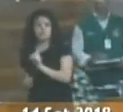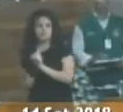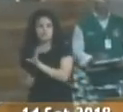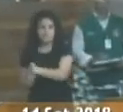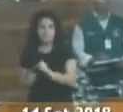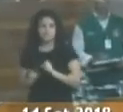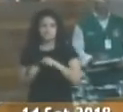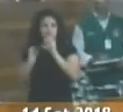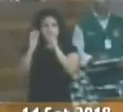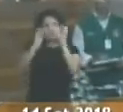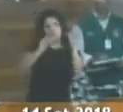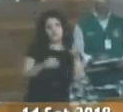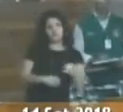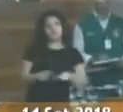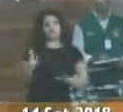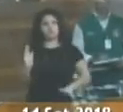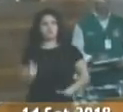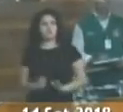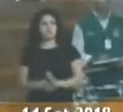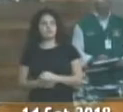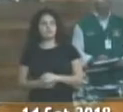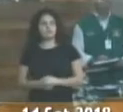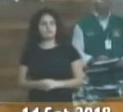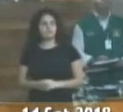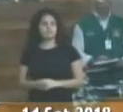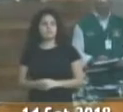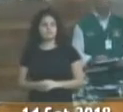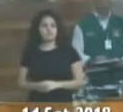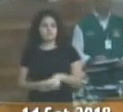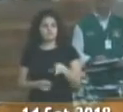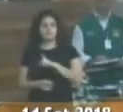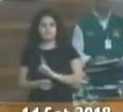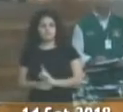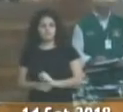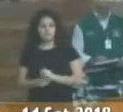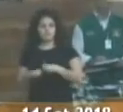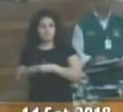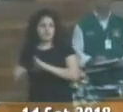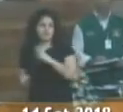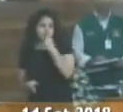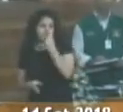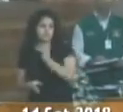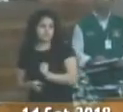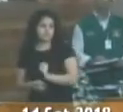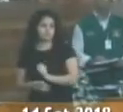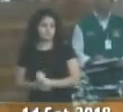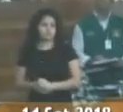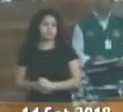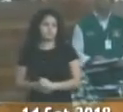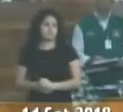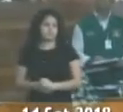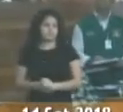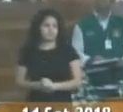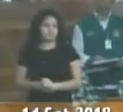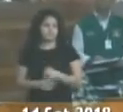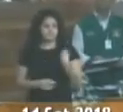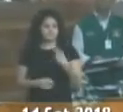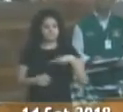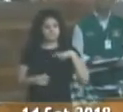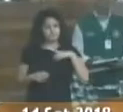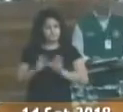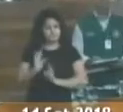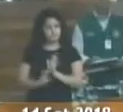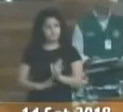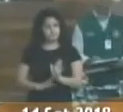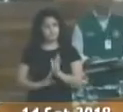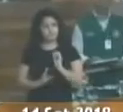mar, não leve ela à superfície, entendeu? Não deixe lixo, tudo mais. Então, a gente tem esse cuidado.